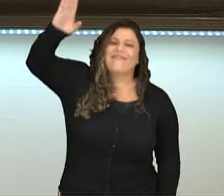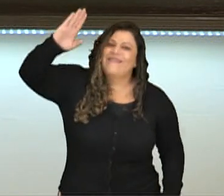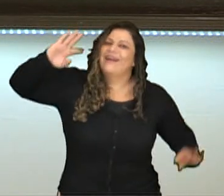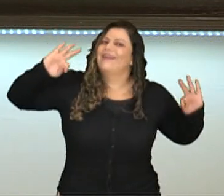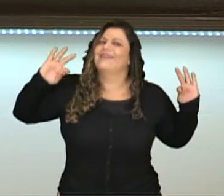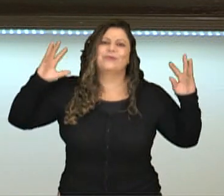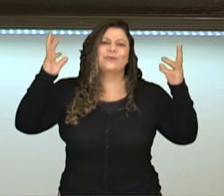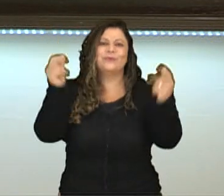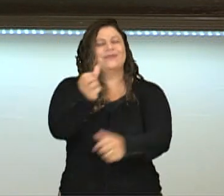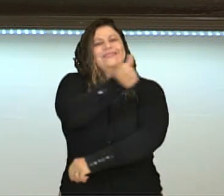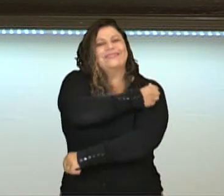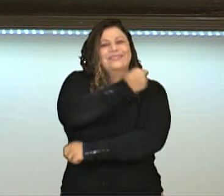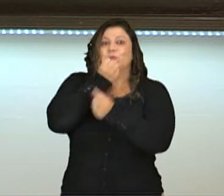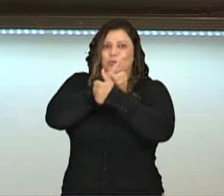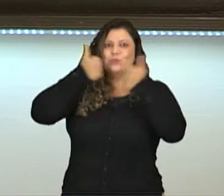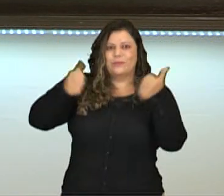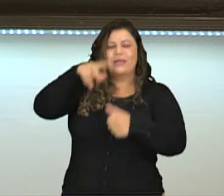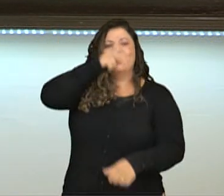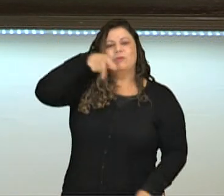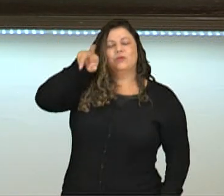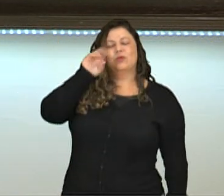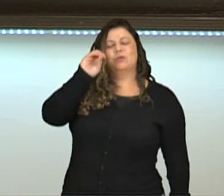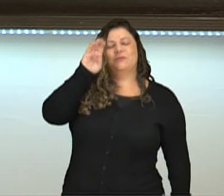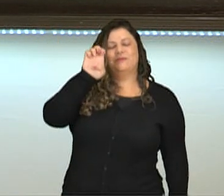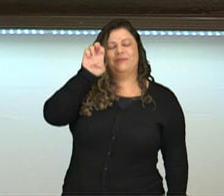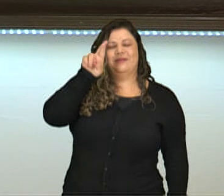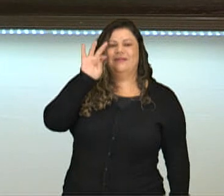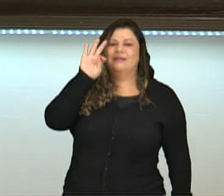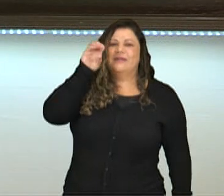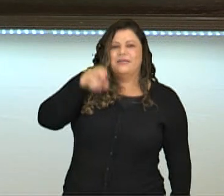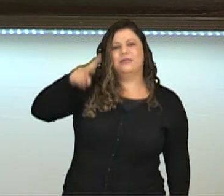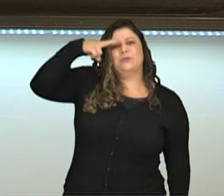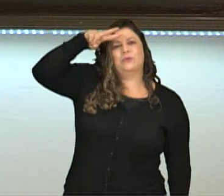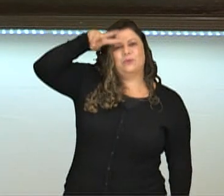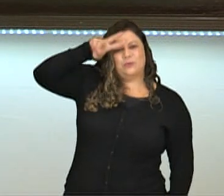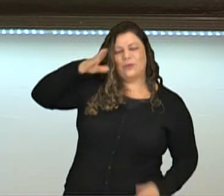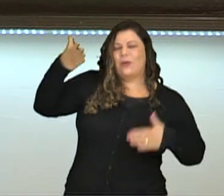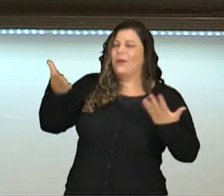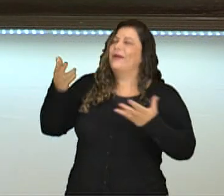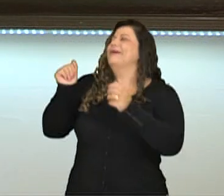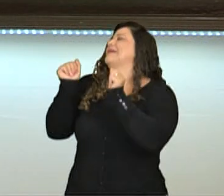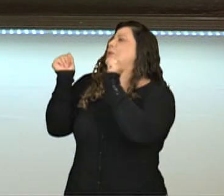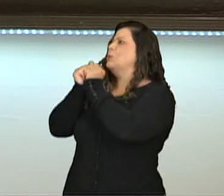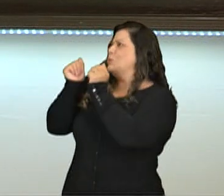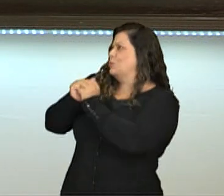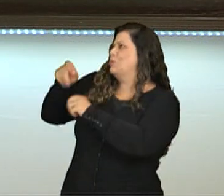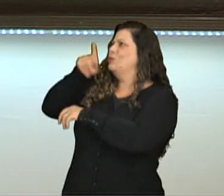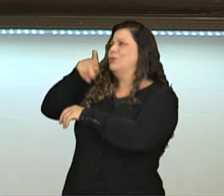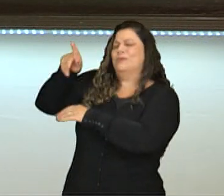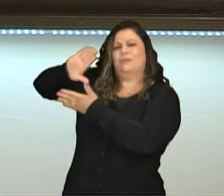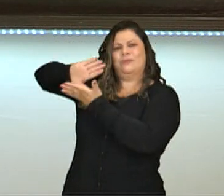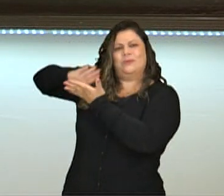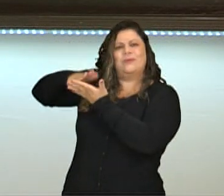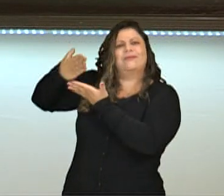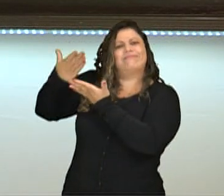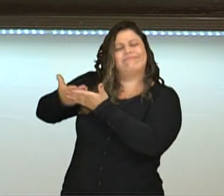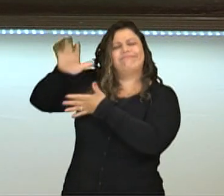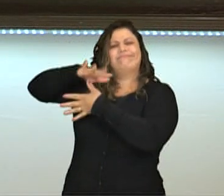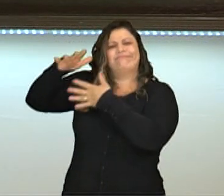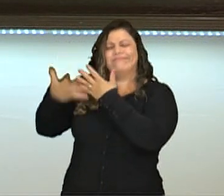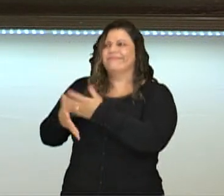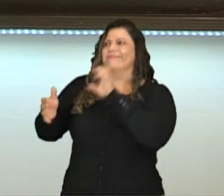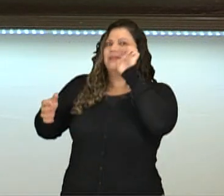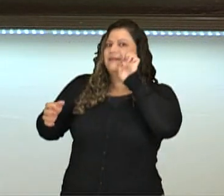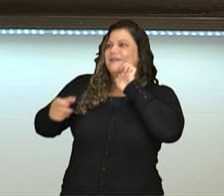galerinha do sexto ano, tudo bem? Sou o professor Roberto Falcione, professor de História. Junto conosco, a professora Elisângela, fazendo a interpretação de Libras